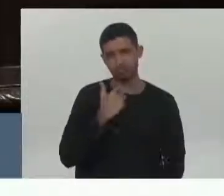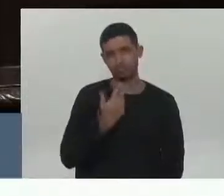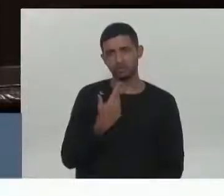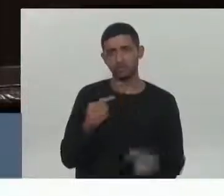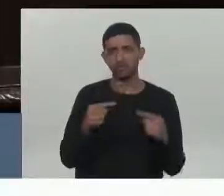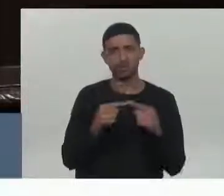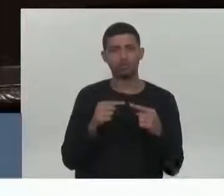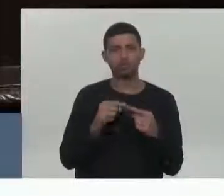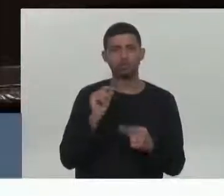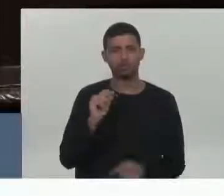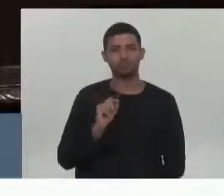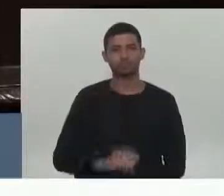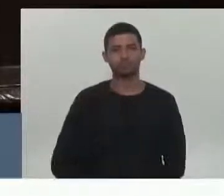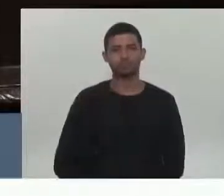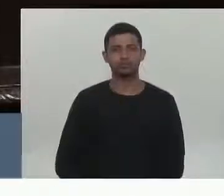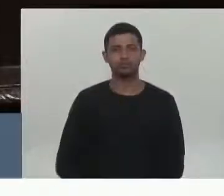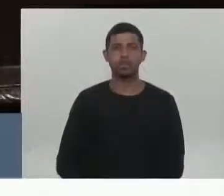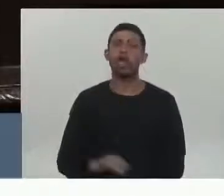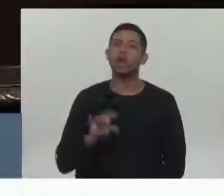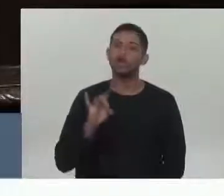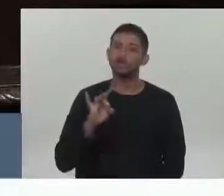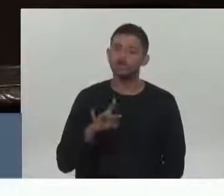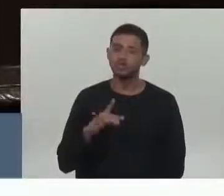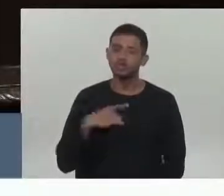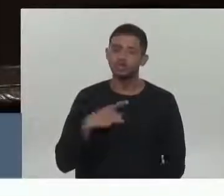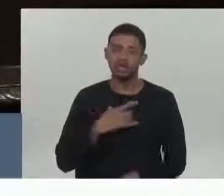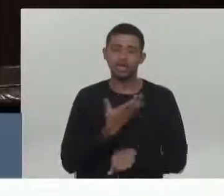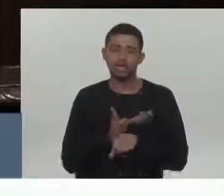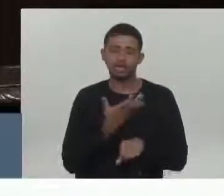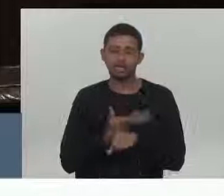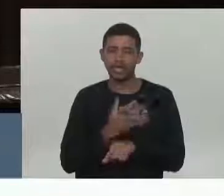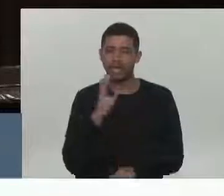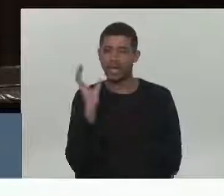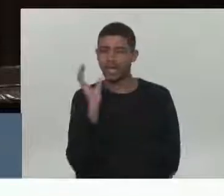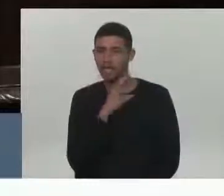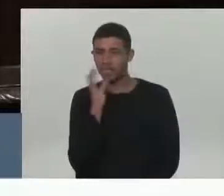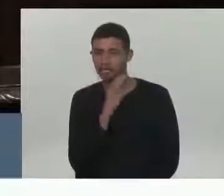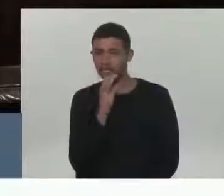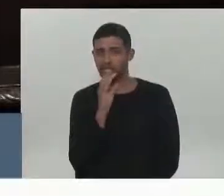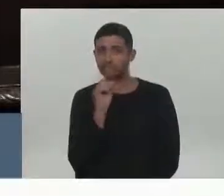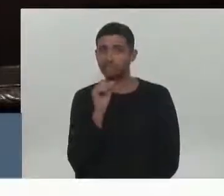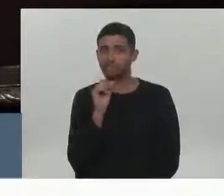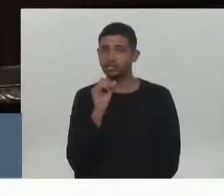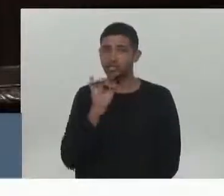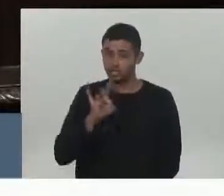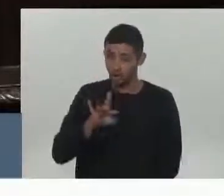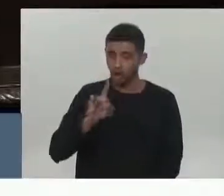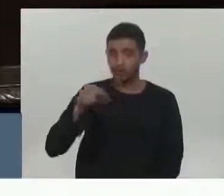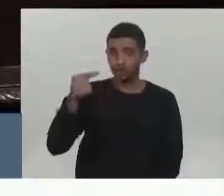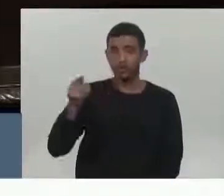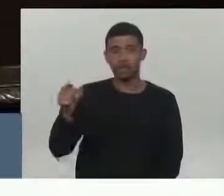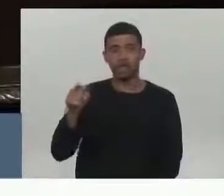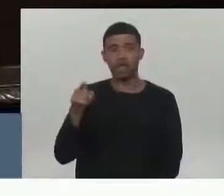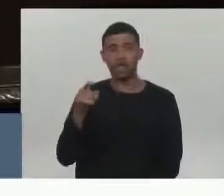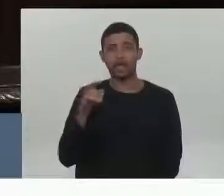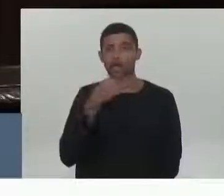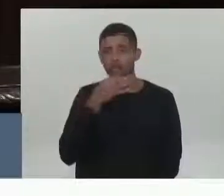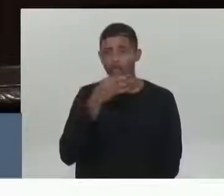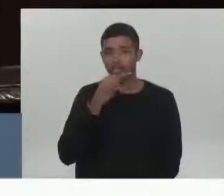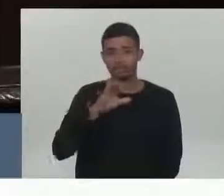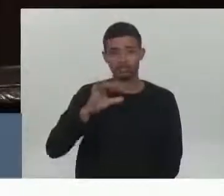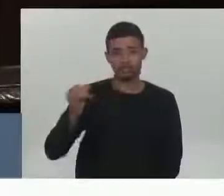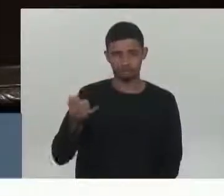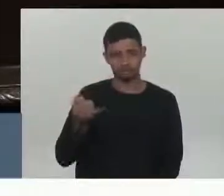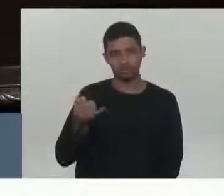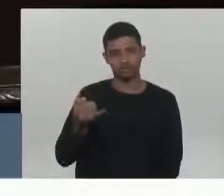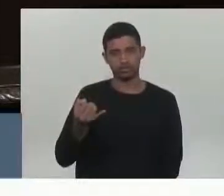que só virão as matérias em regime de urgência após o parecer publicado em plenário. Aliás, o projeto só